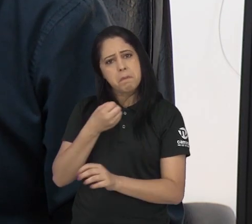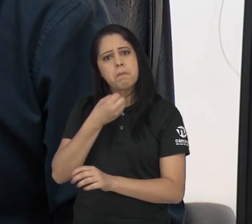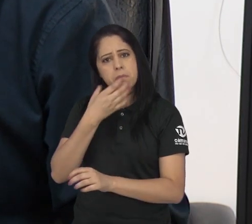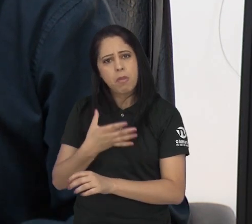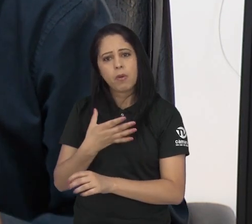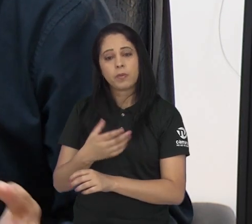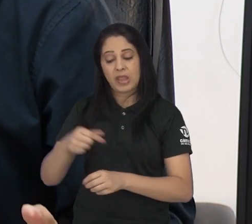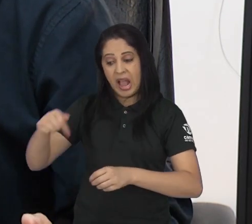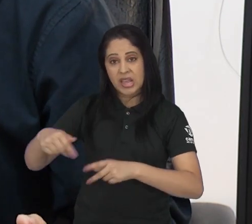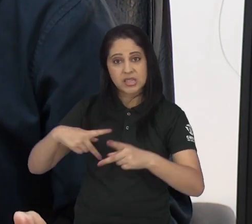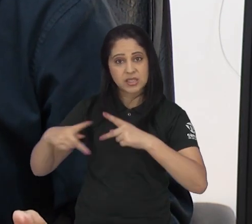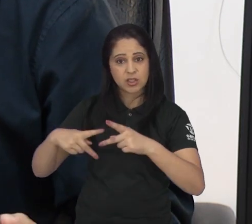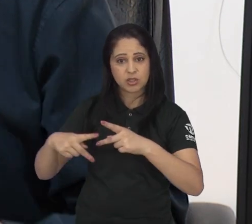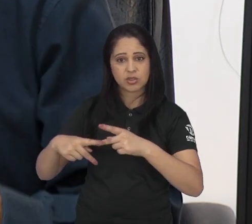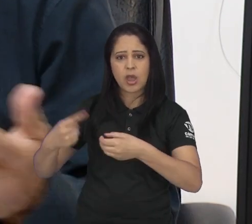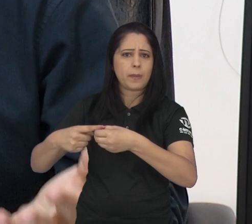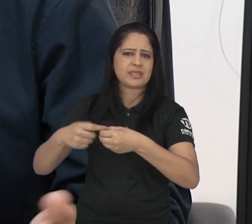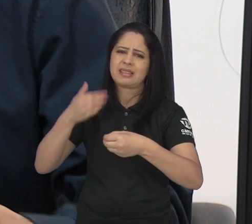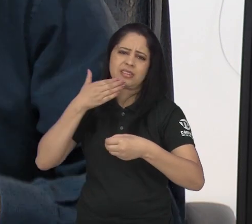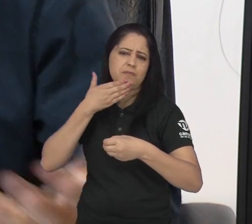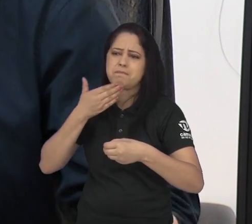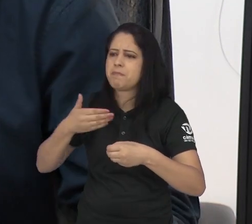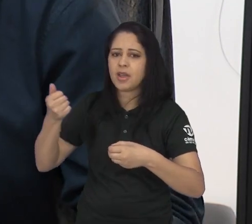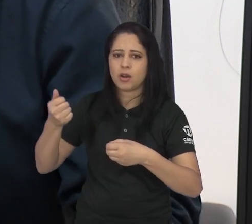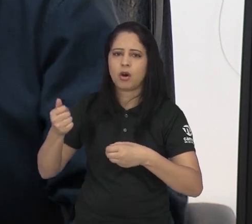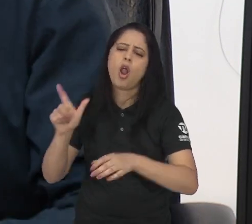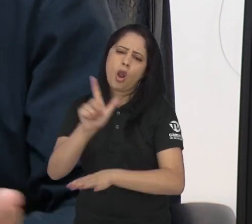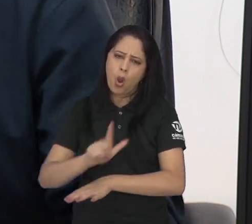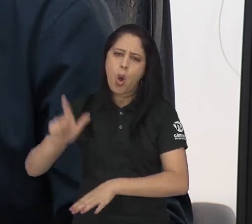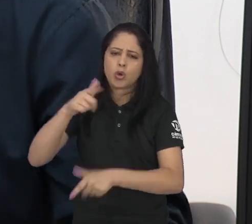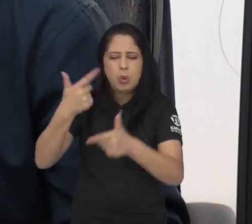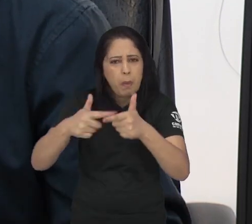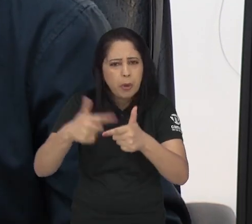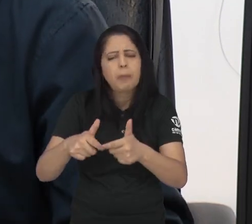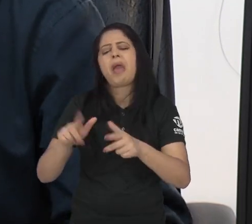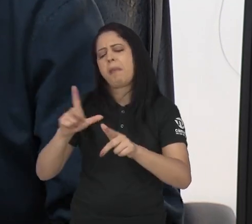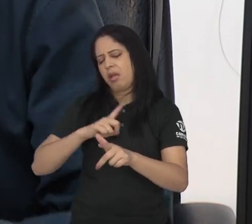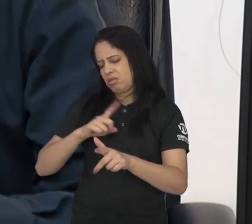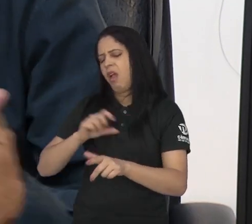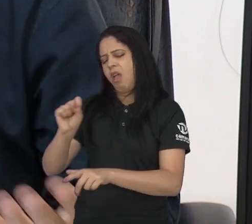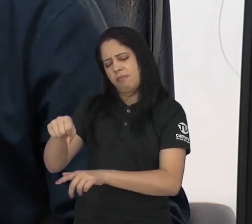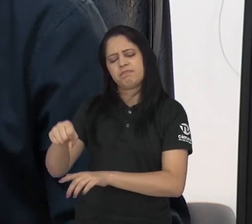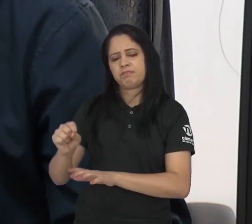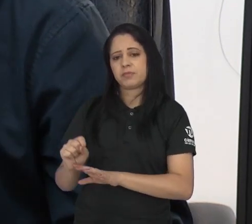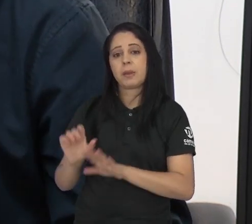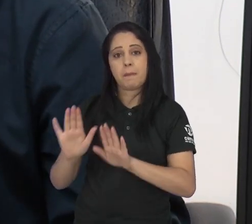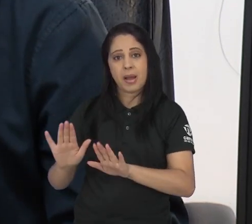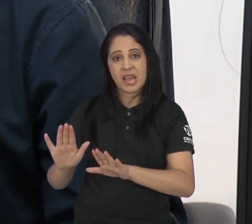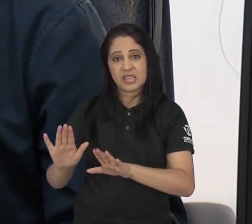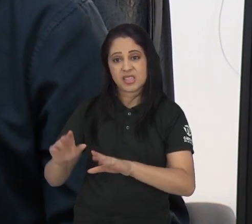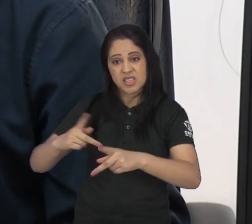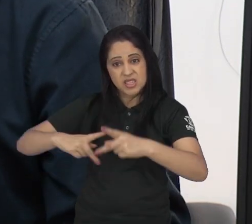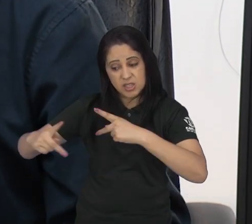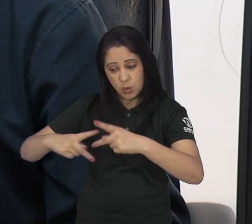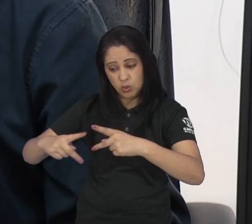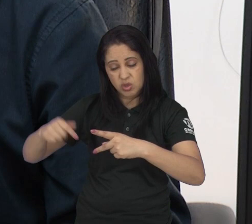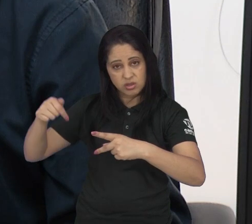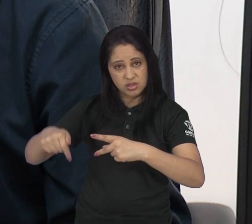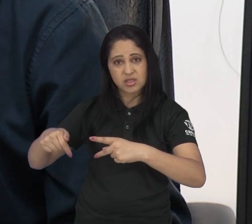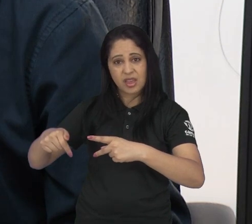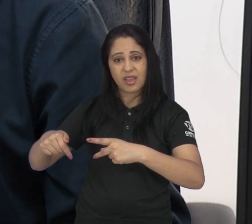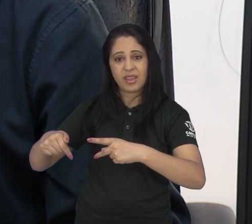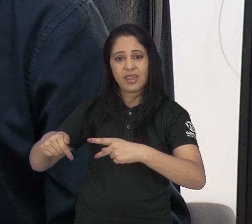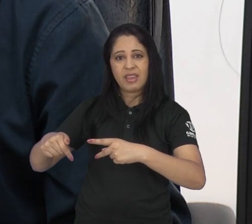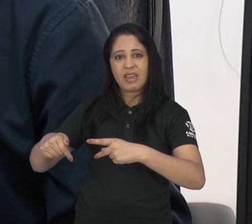umas uma das melhores cidades assim lógico problema tem temos toda a cidade tem problema cidade que não tem problemas mas a nossa cidade